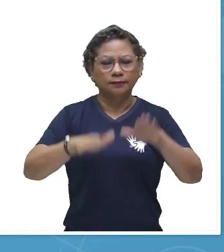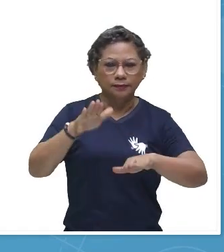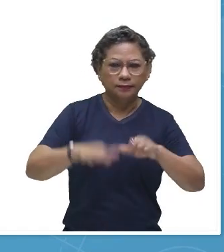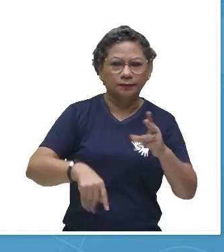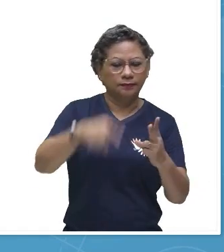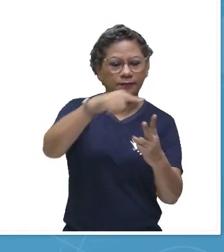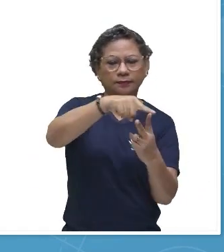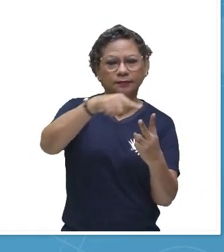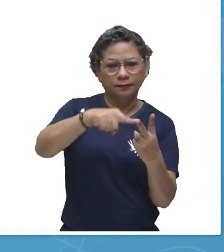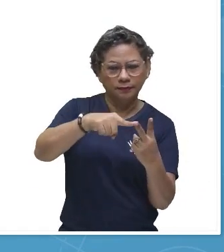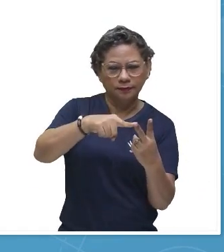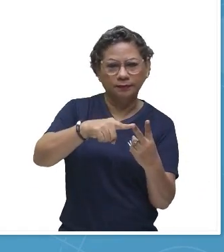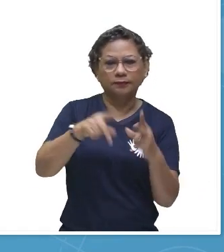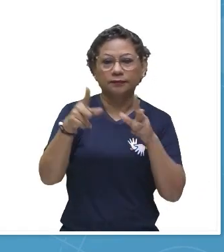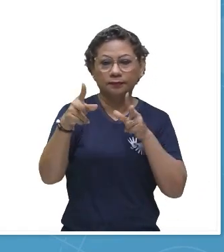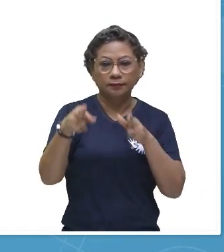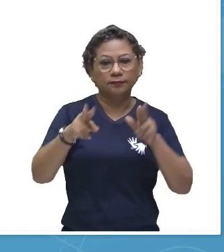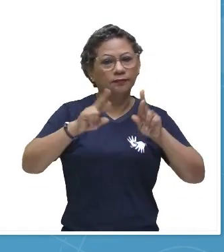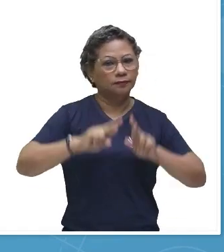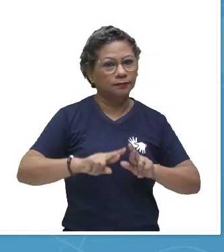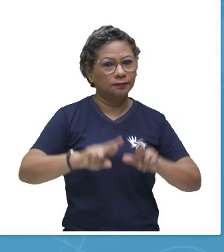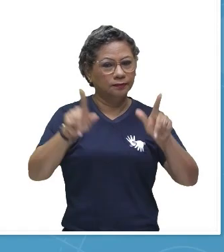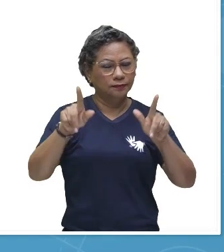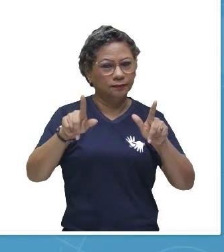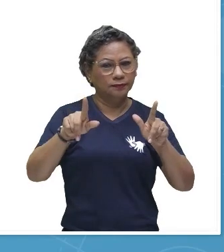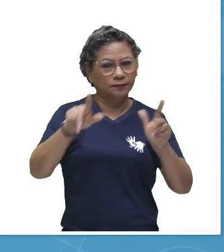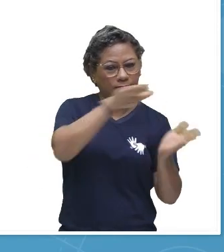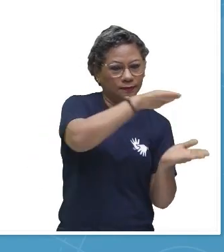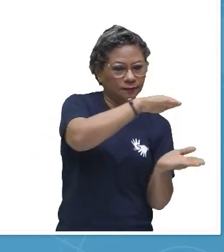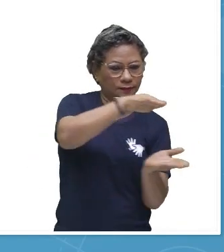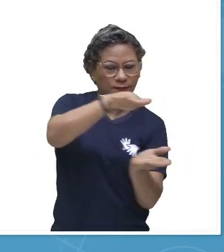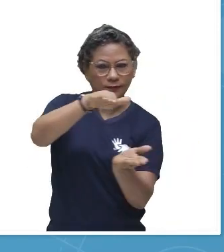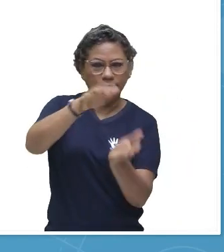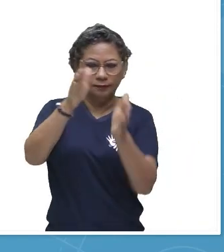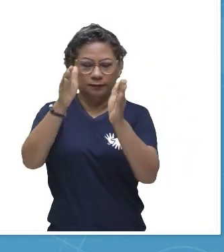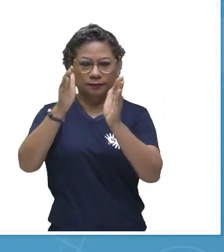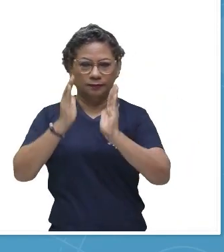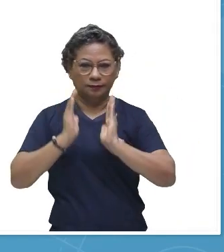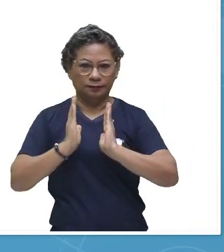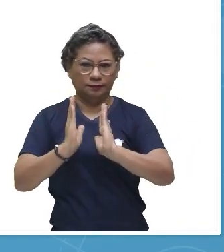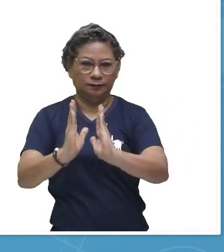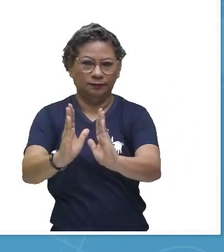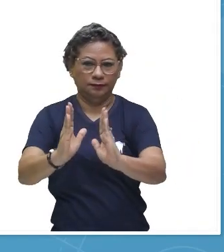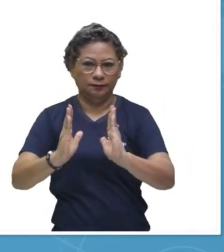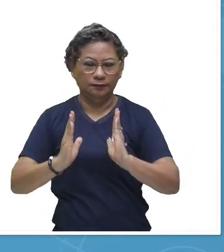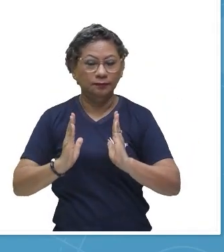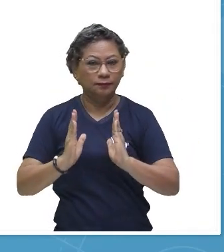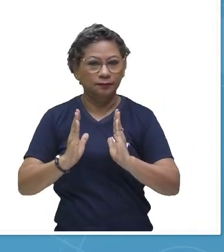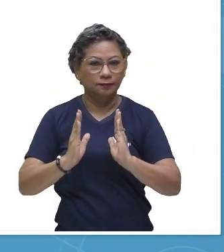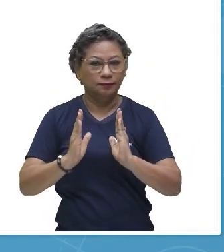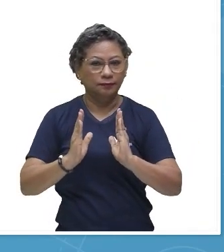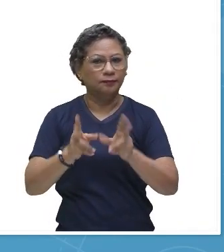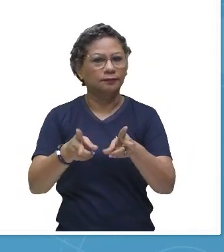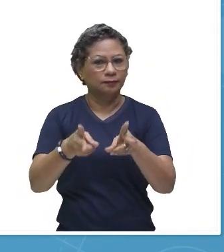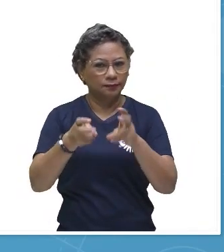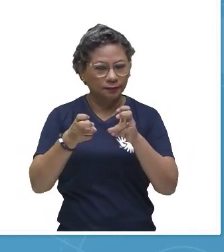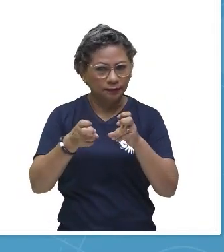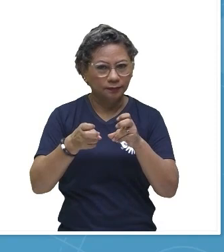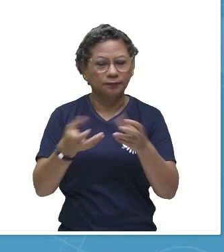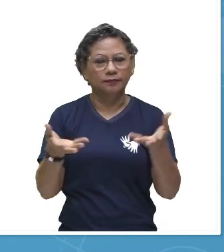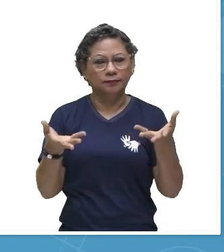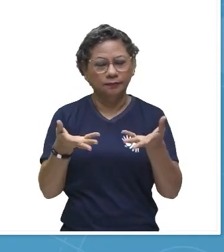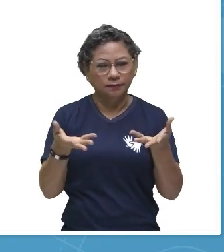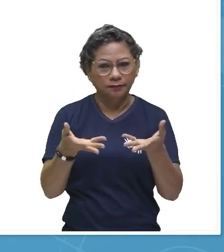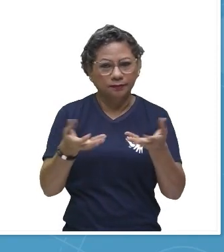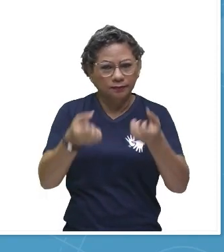estão no mesmo plano, são retas coplanares, e se elas estão em planos diferentes, são retas reversas. E a gente